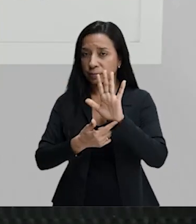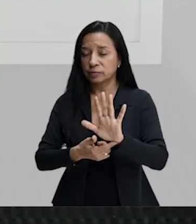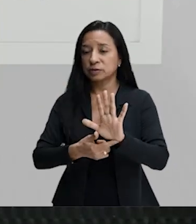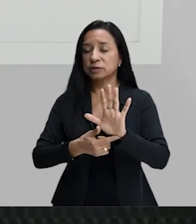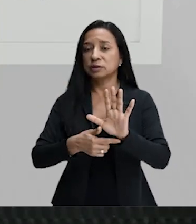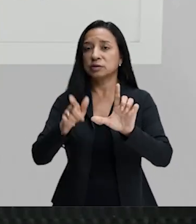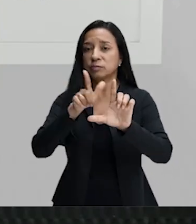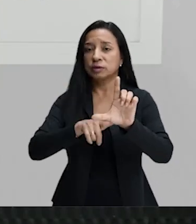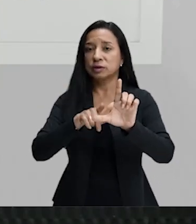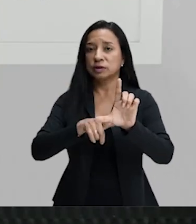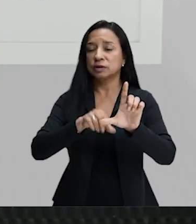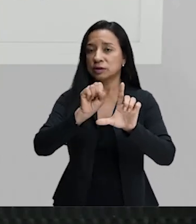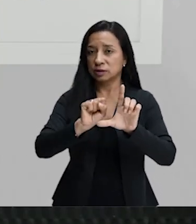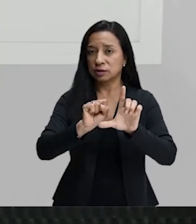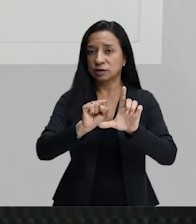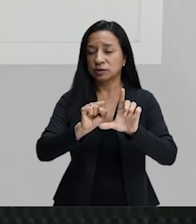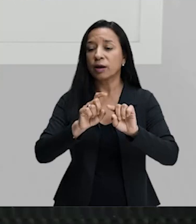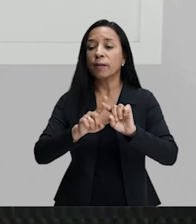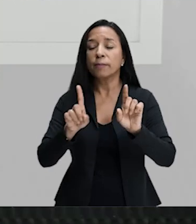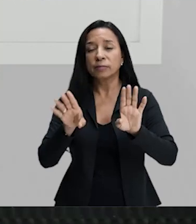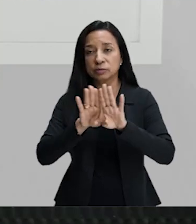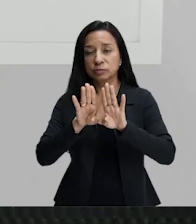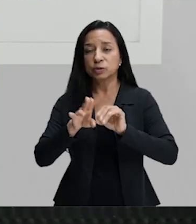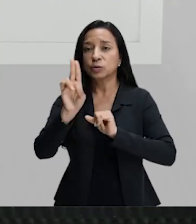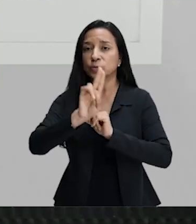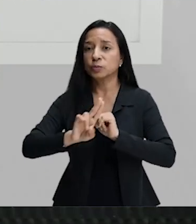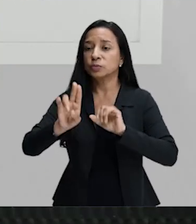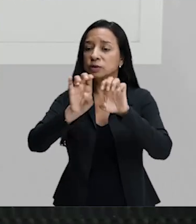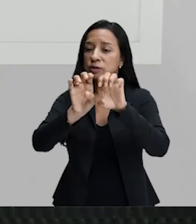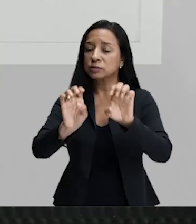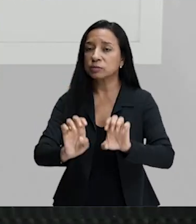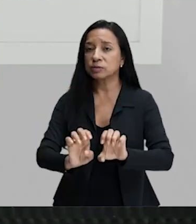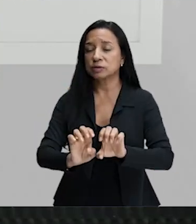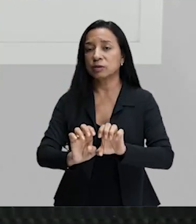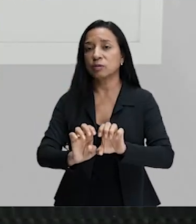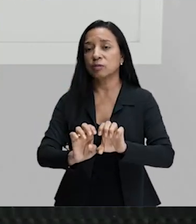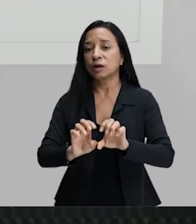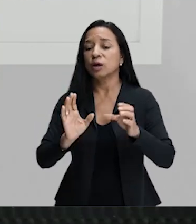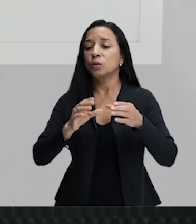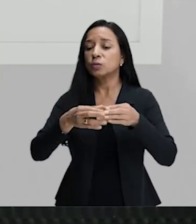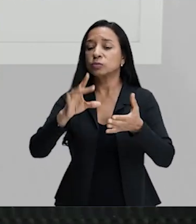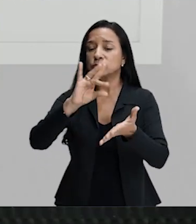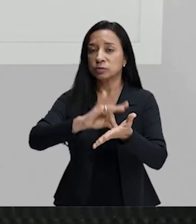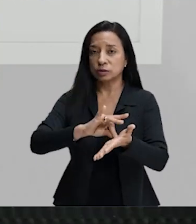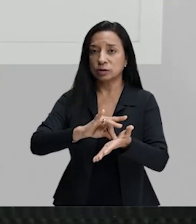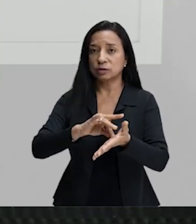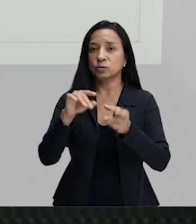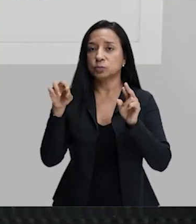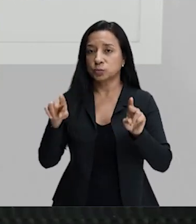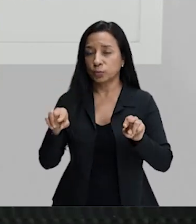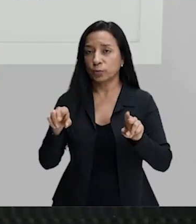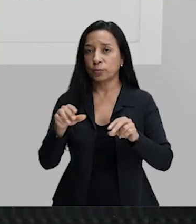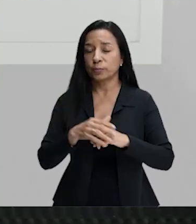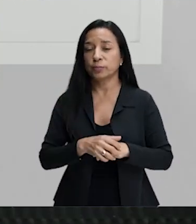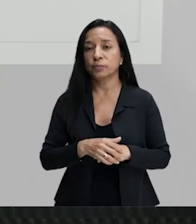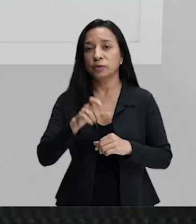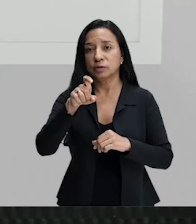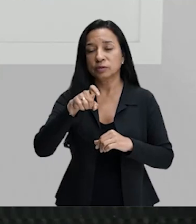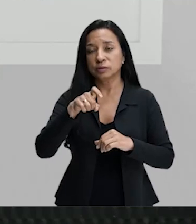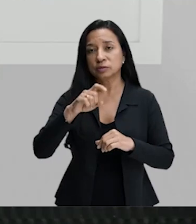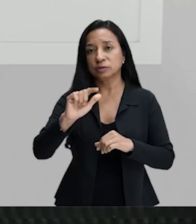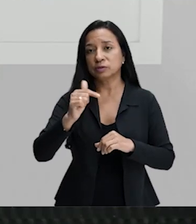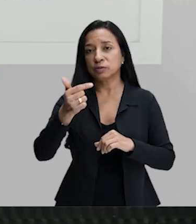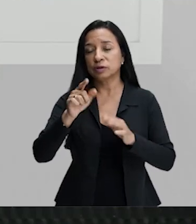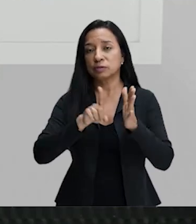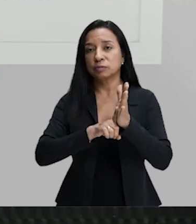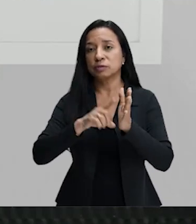pode usar a expressão conjunto verdade, que é a mesma coisa. Então, olha só, a equação x ao quadrado menos 5x